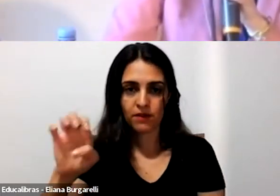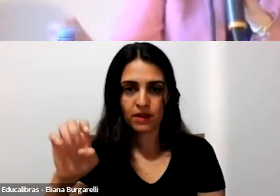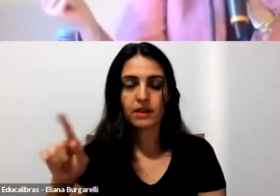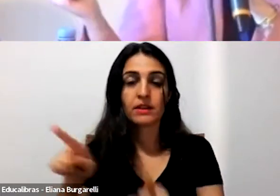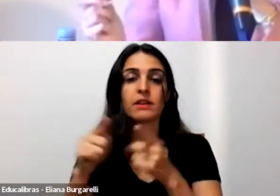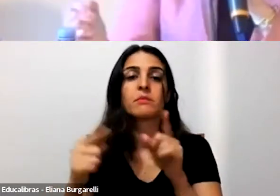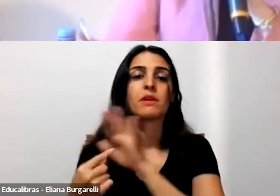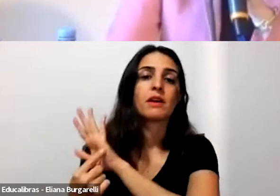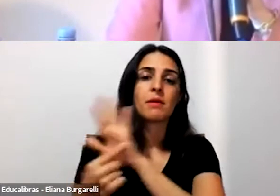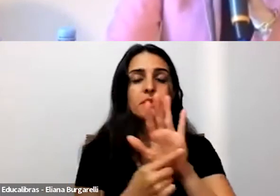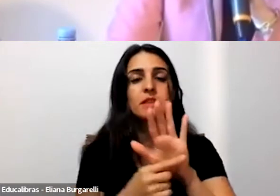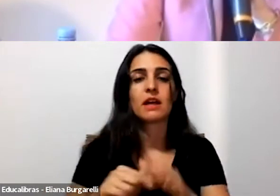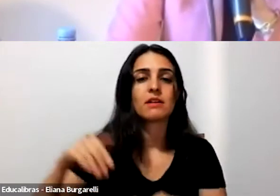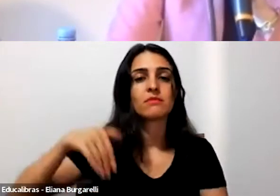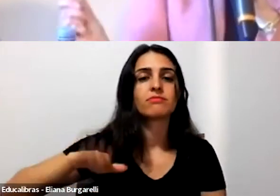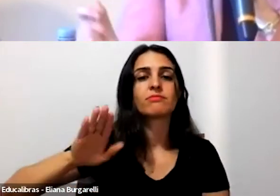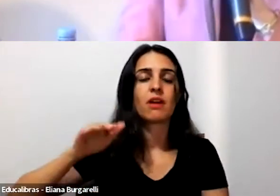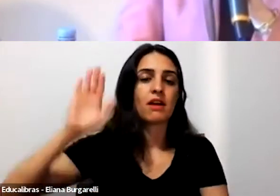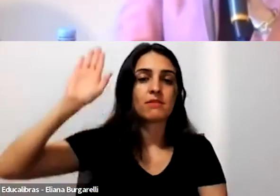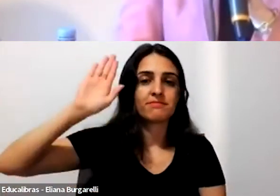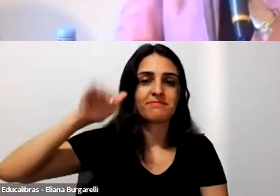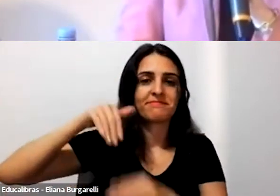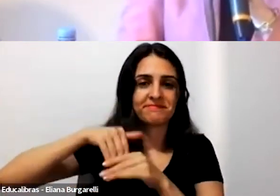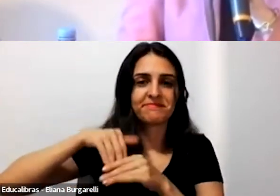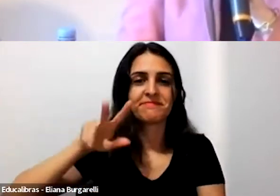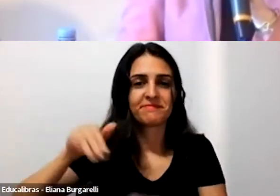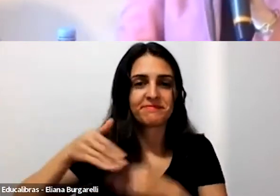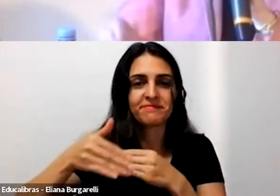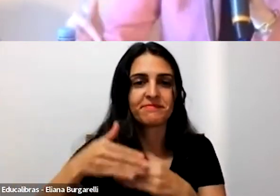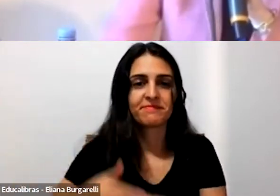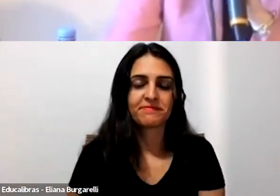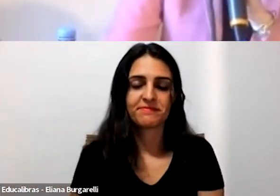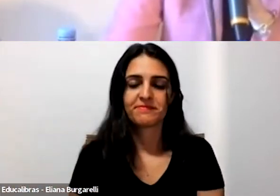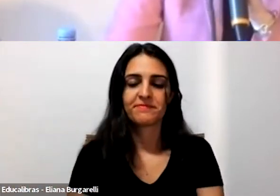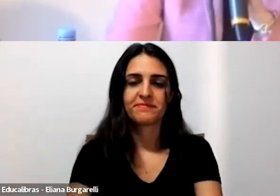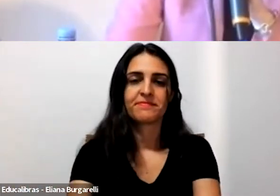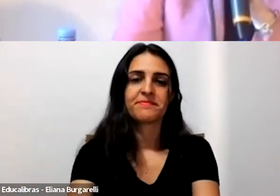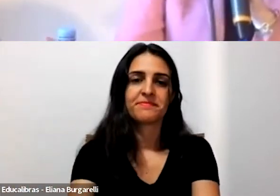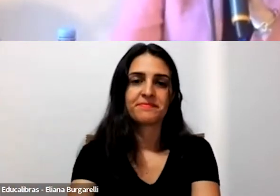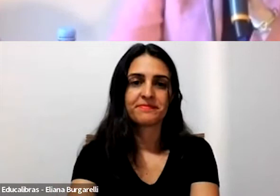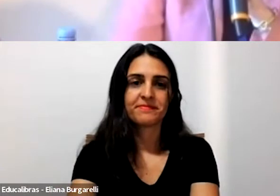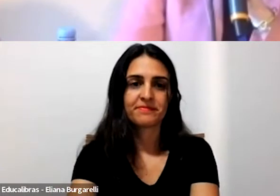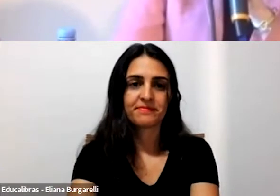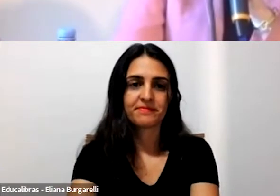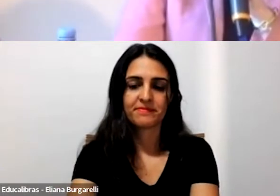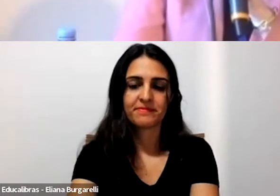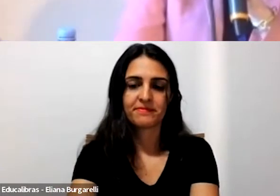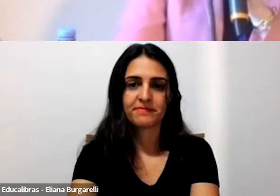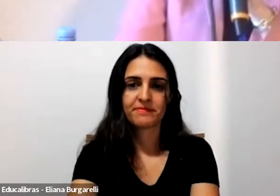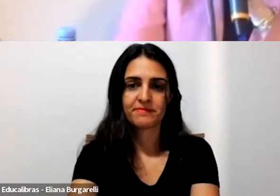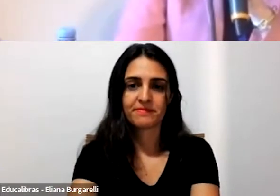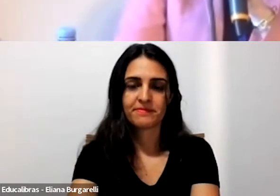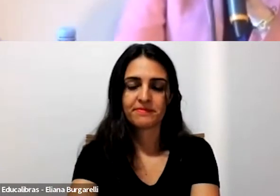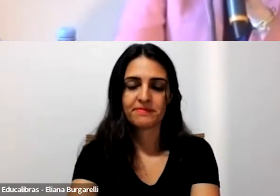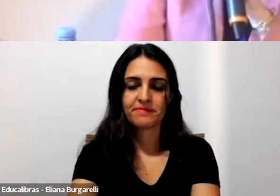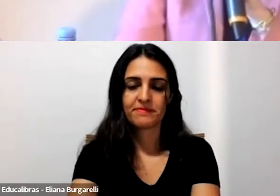chegada, e também gostaria de relembrar que ela está muito ocupada neste momento porque está preparando o